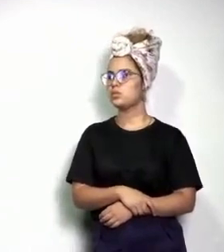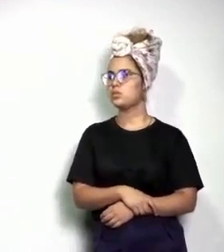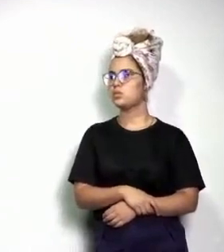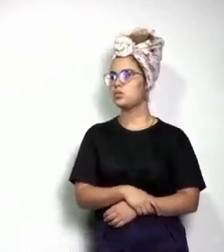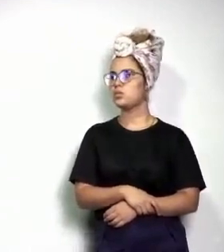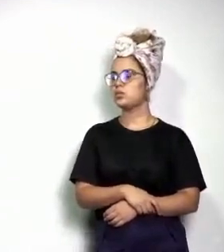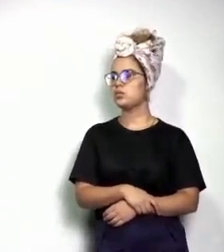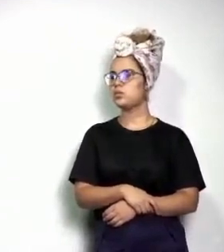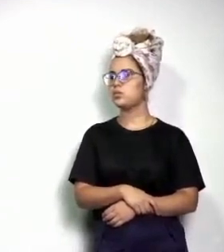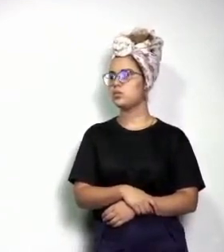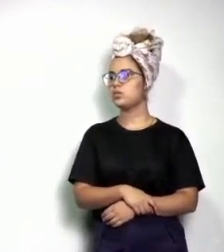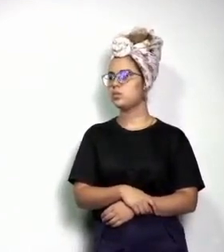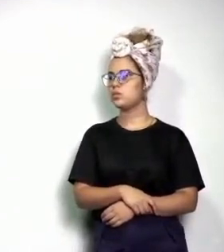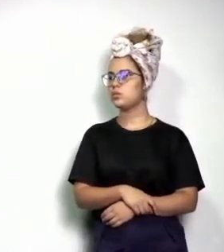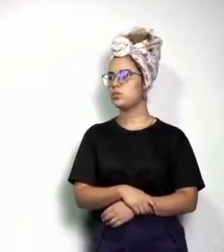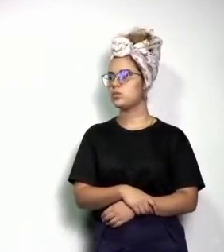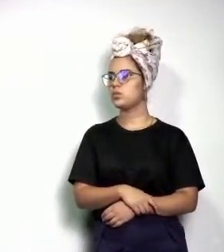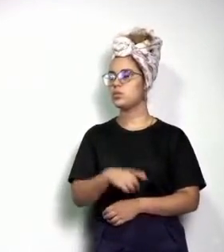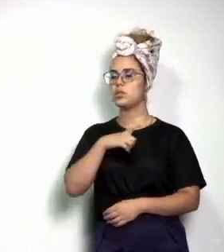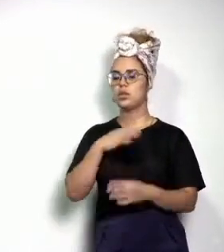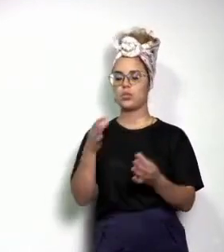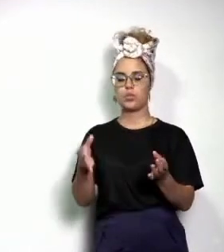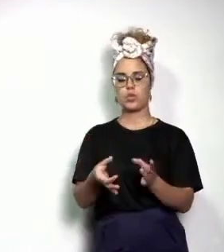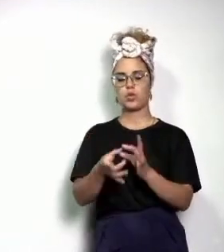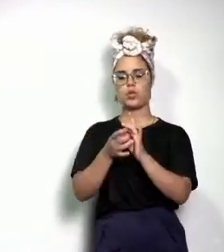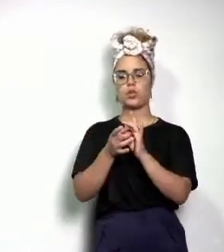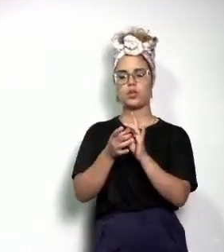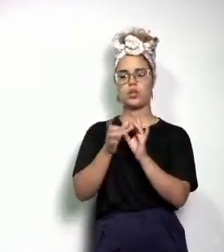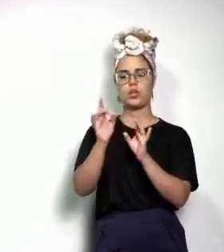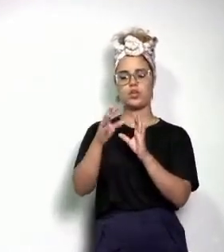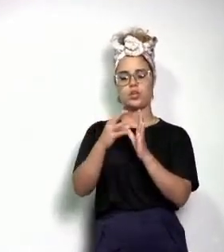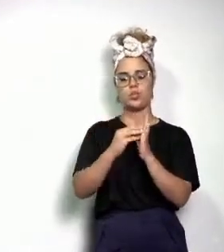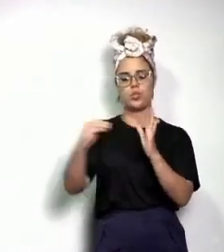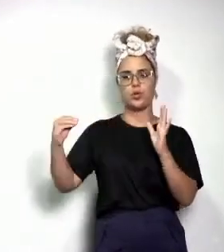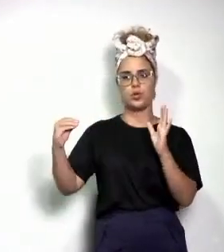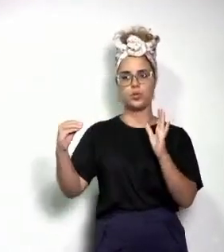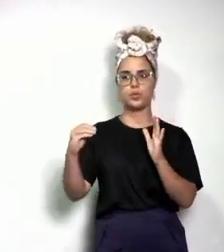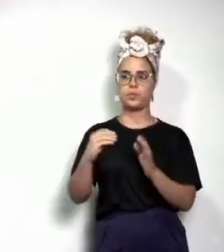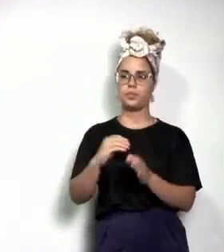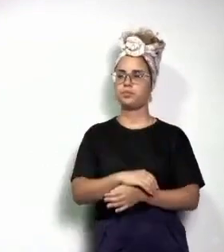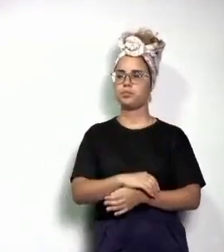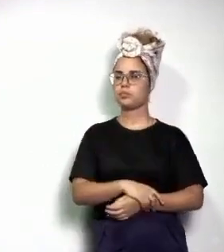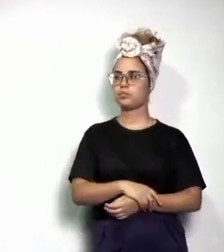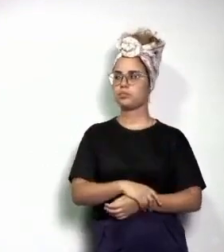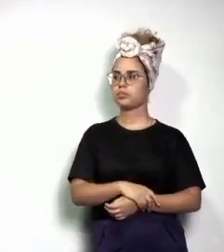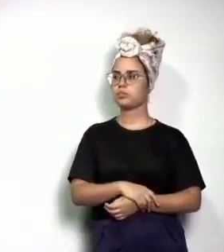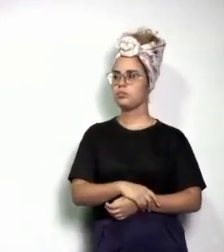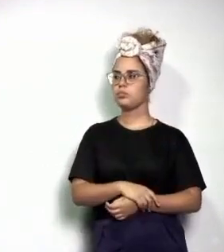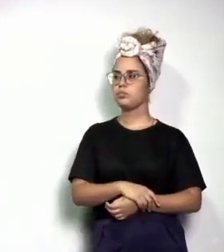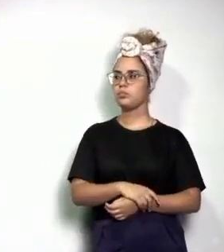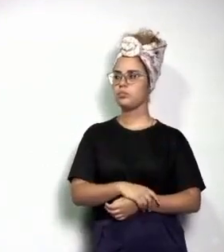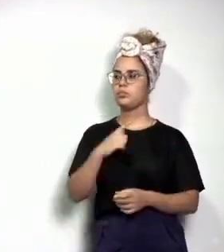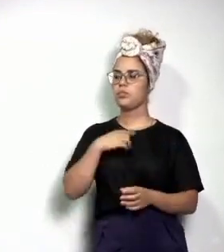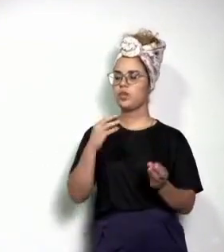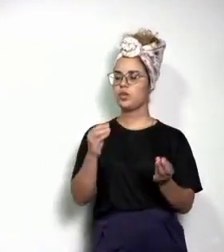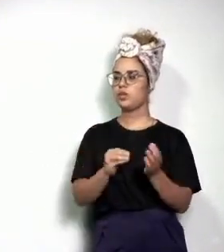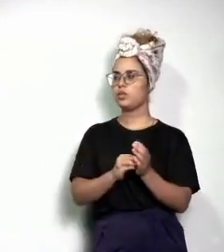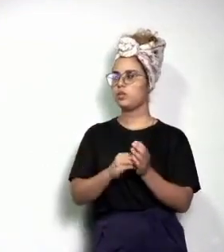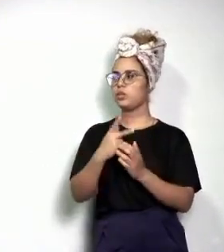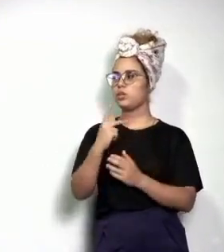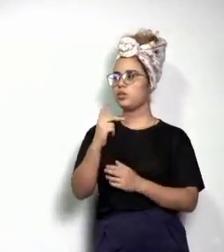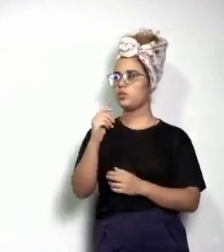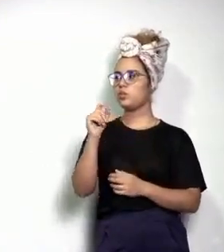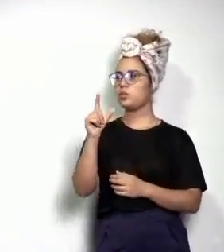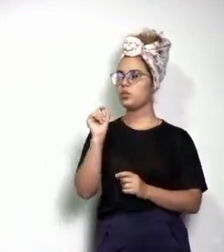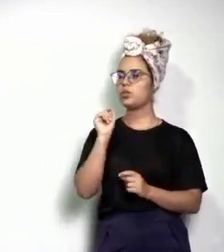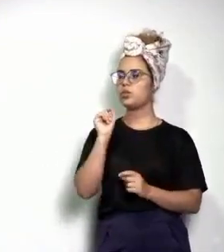Aqui eu já tinha tirado, né? Mas é uma conexão também só de puxar. Que é a conexão polo que eu comentei. Eu vou mostrar para vocês que estão